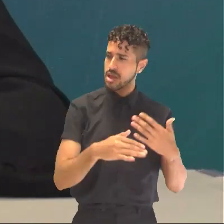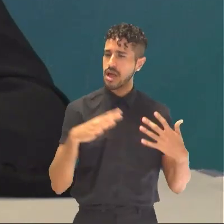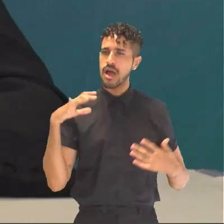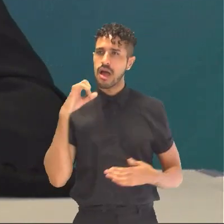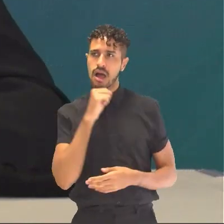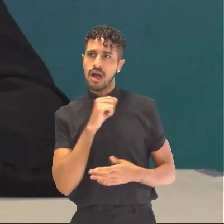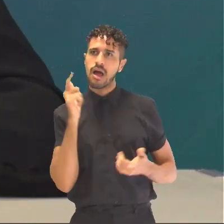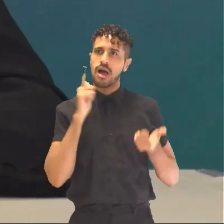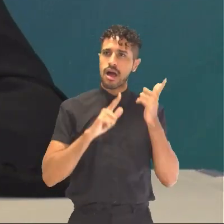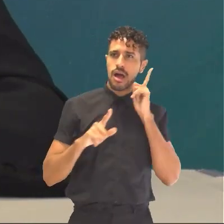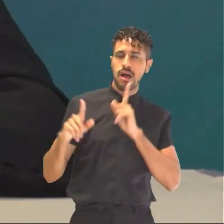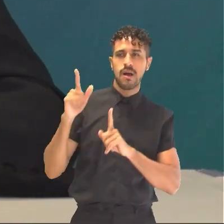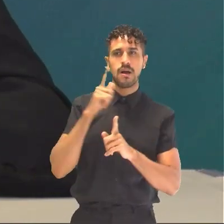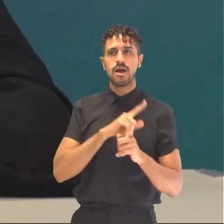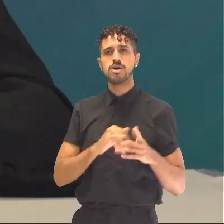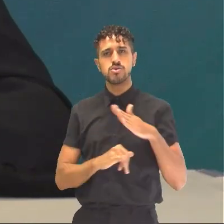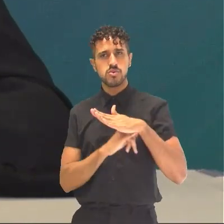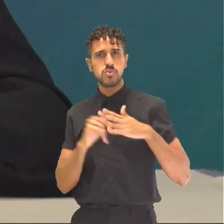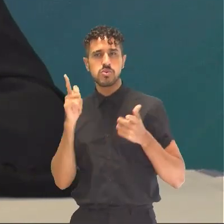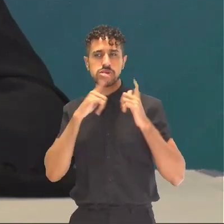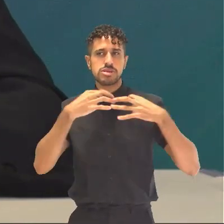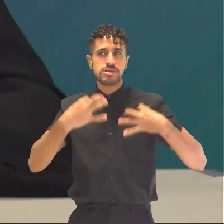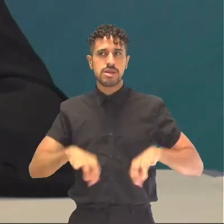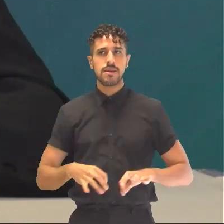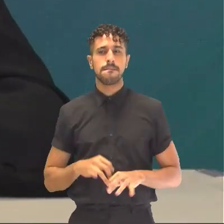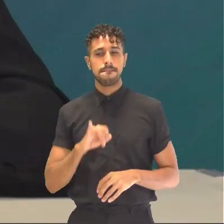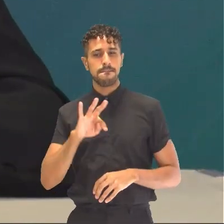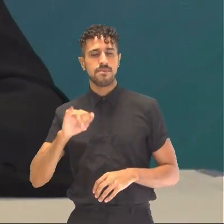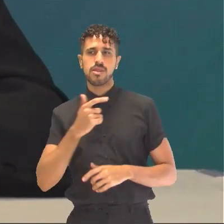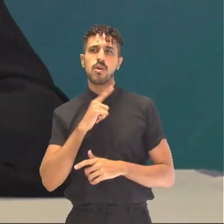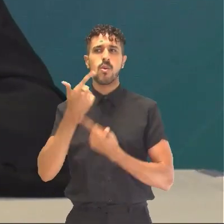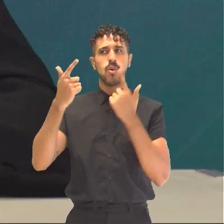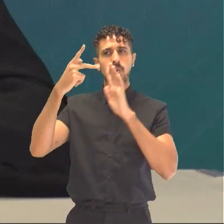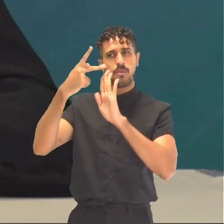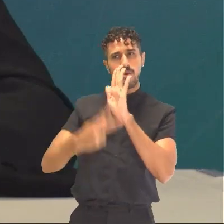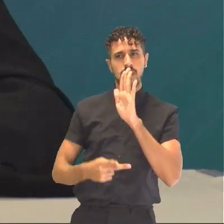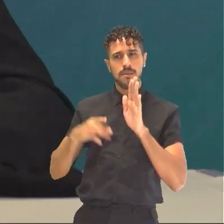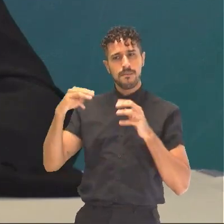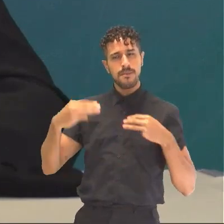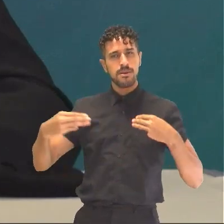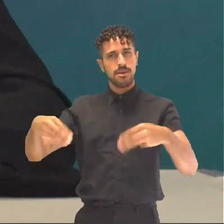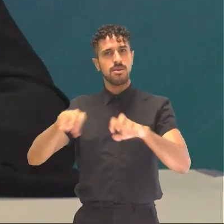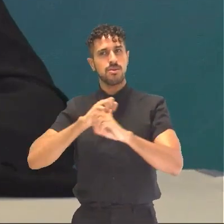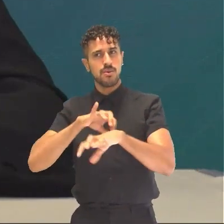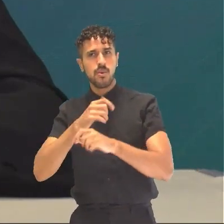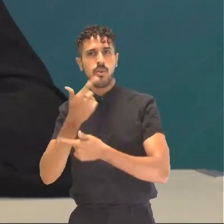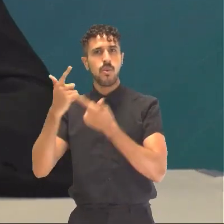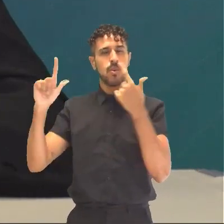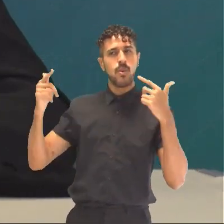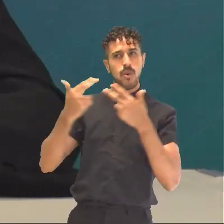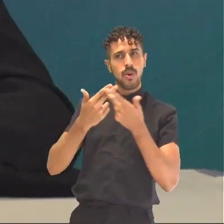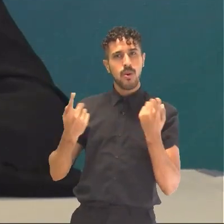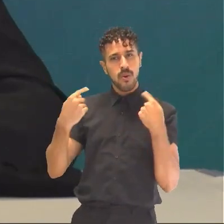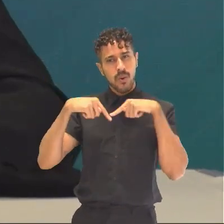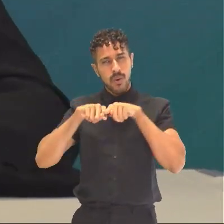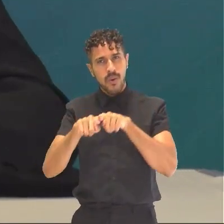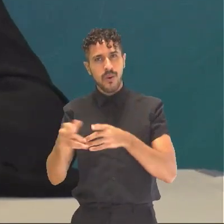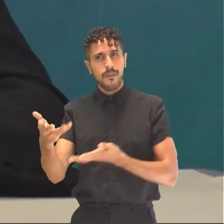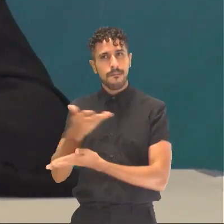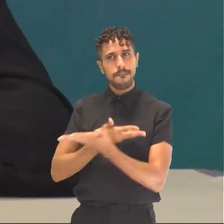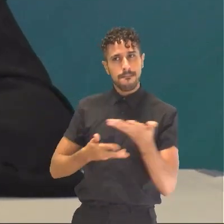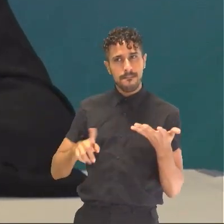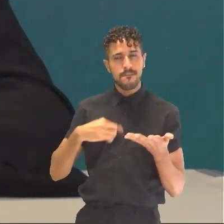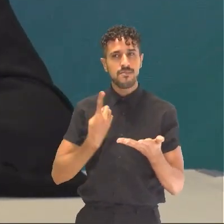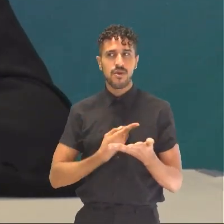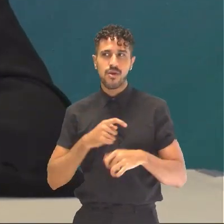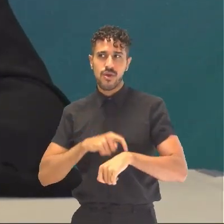agilidade, e a máquina funciona muito bem. O ITA tem outros projetos com o MEC, outros outras cooperações e a gente